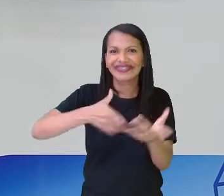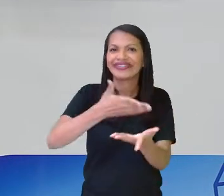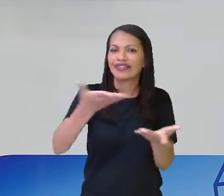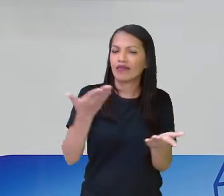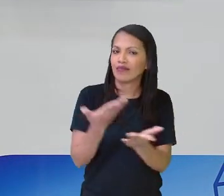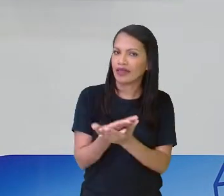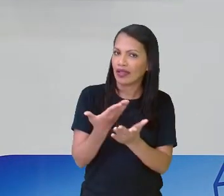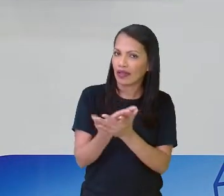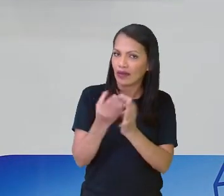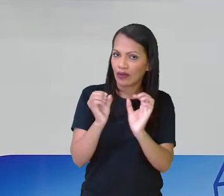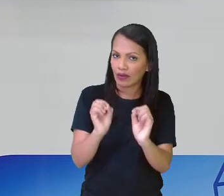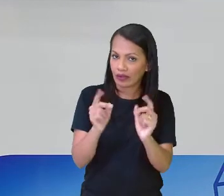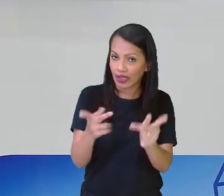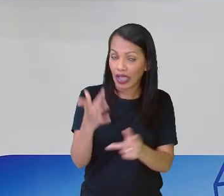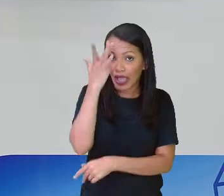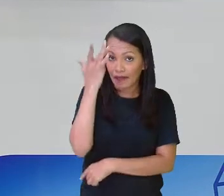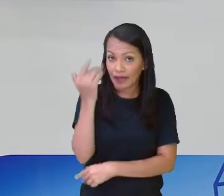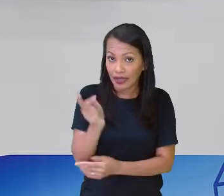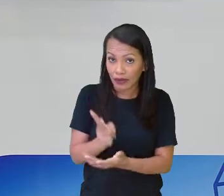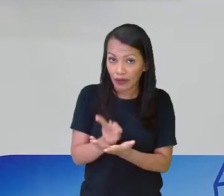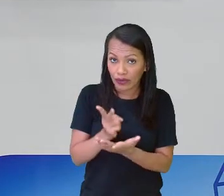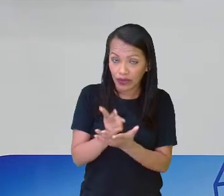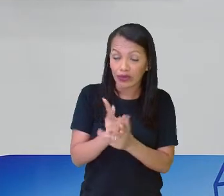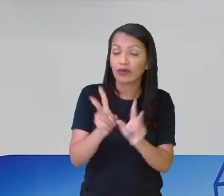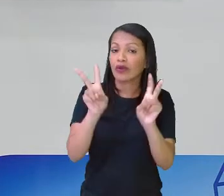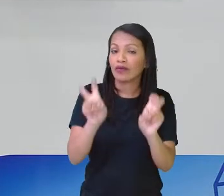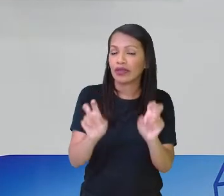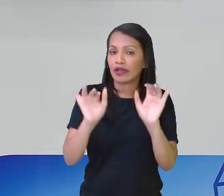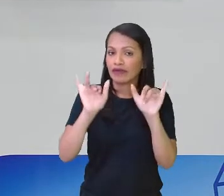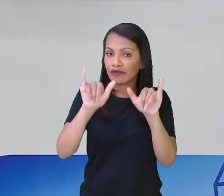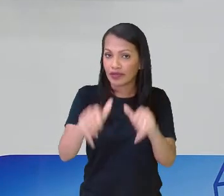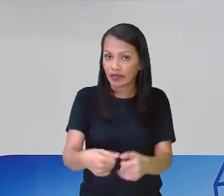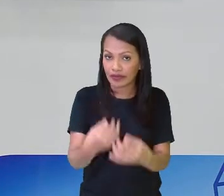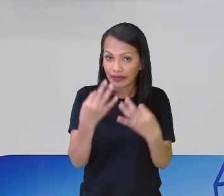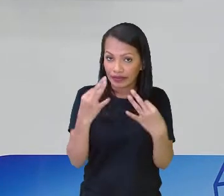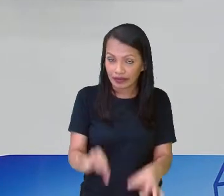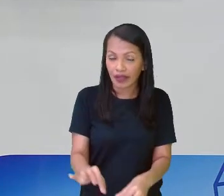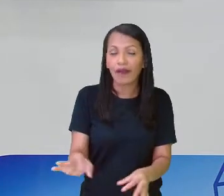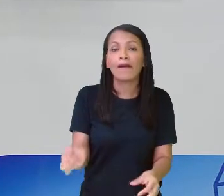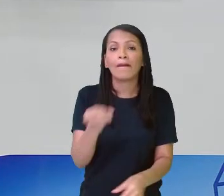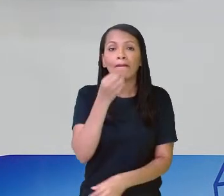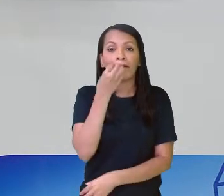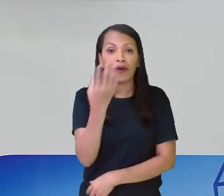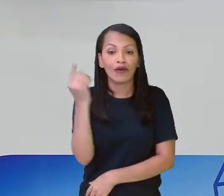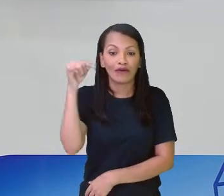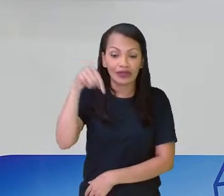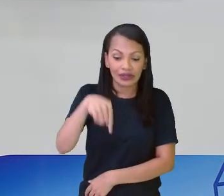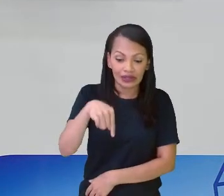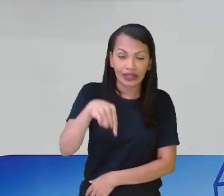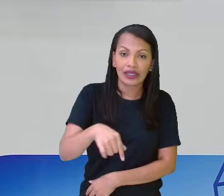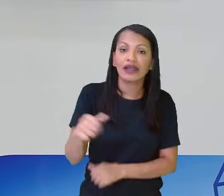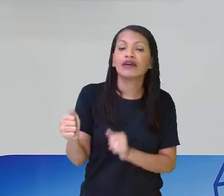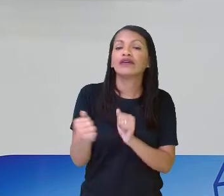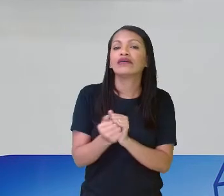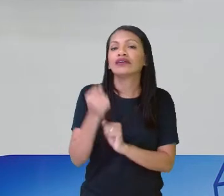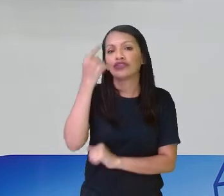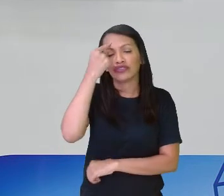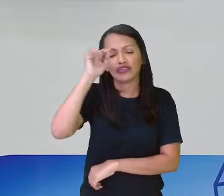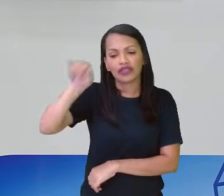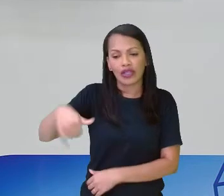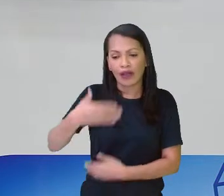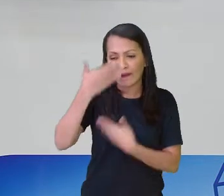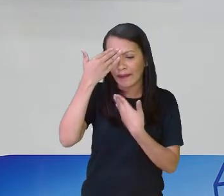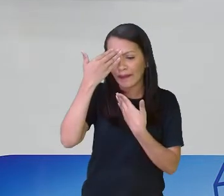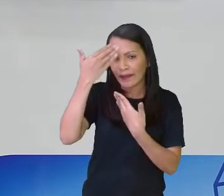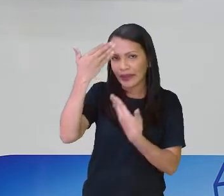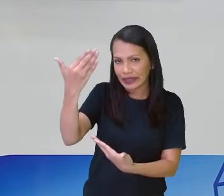minha aula aqui. Amanhã a gente continua com esse tema, finalizando, tá certo? Foi muito bom ter vocês aqui comigo. Jéssica, muito obrigada,